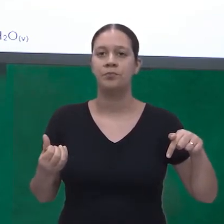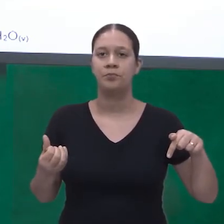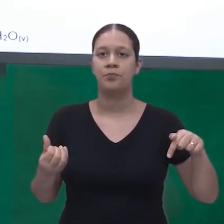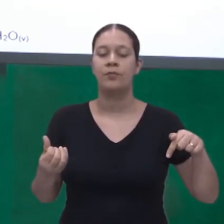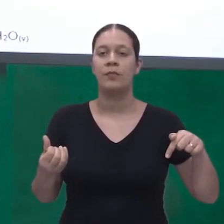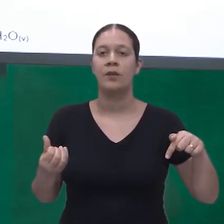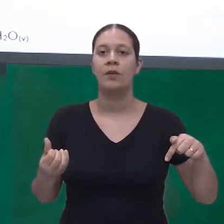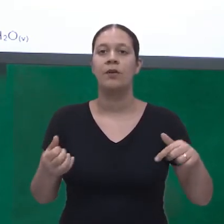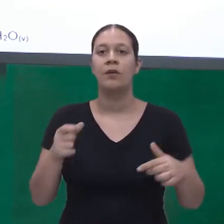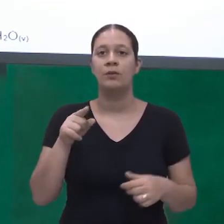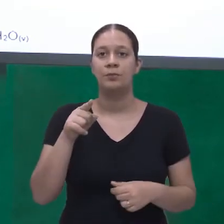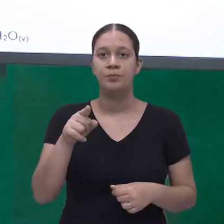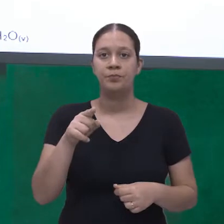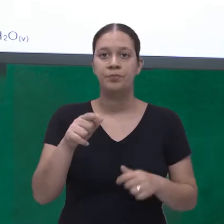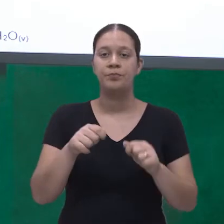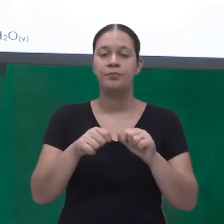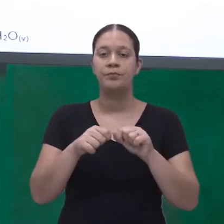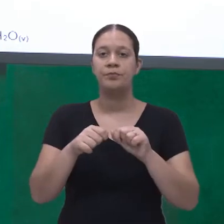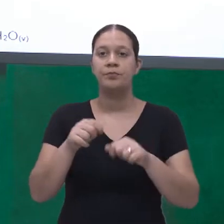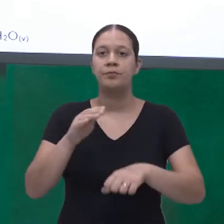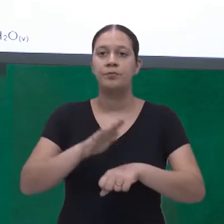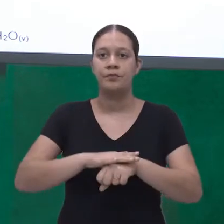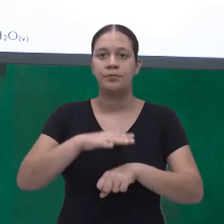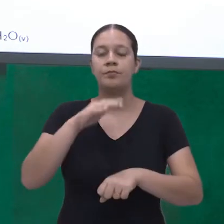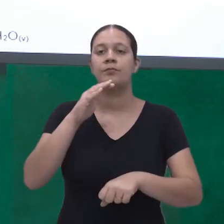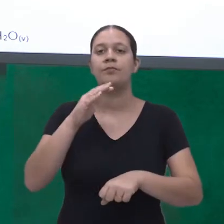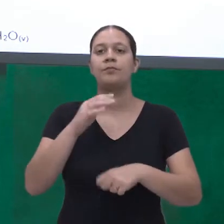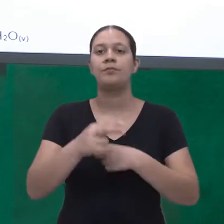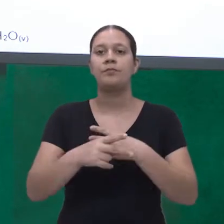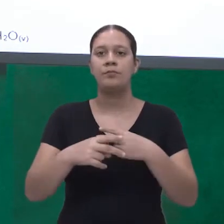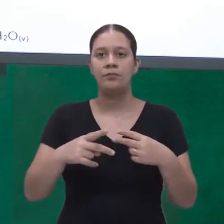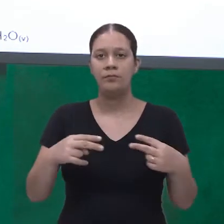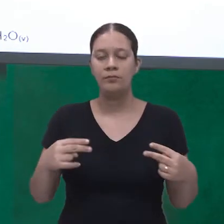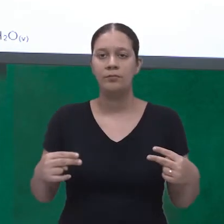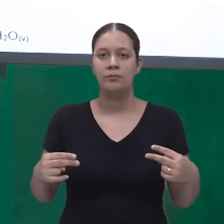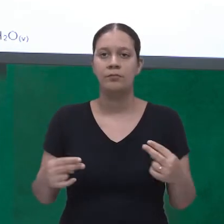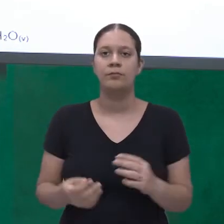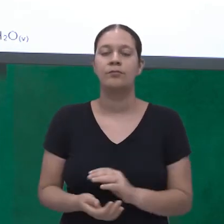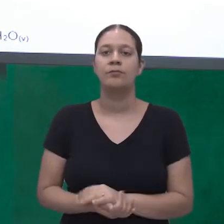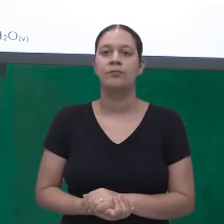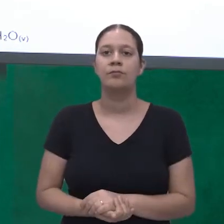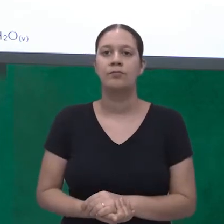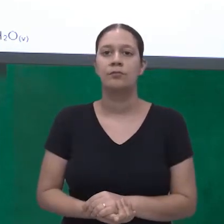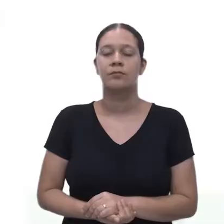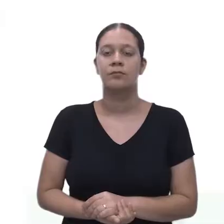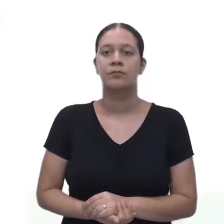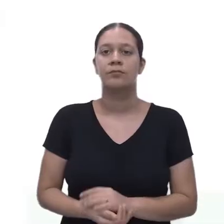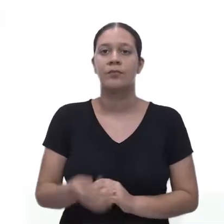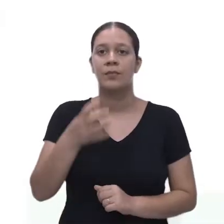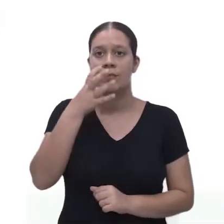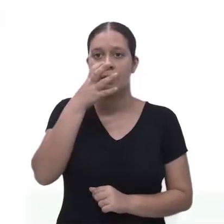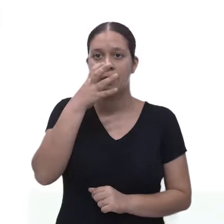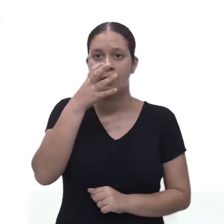aumentou, porque você formou mais produto do que os reagentes que tinham. Observe que na decomposição